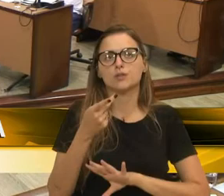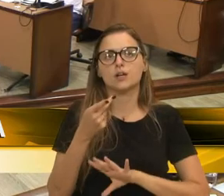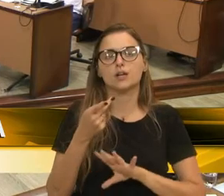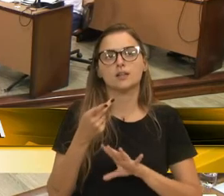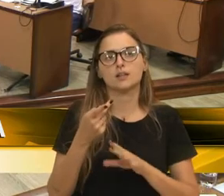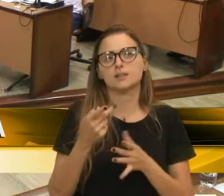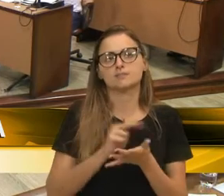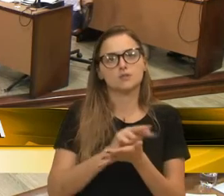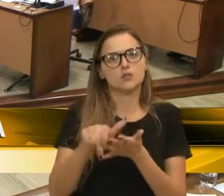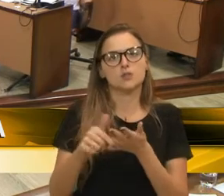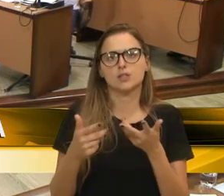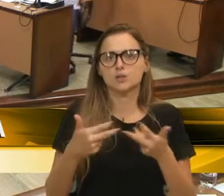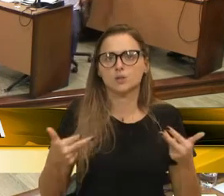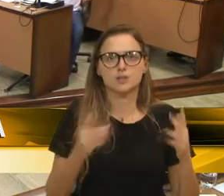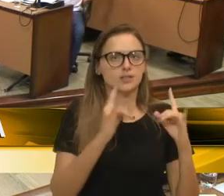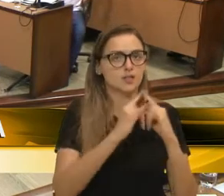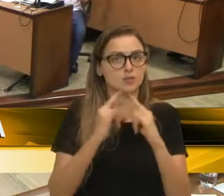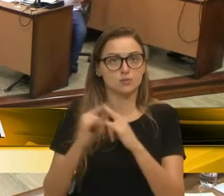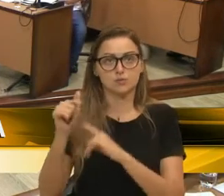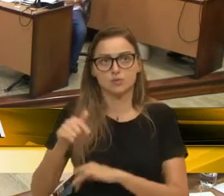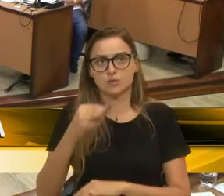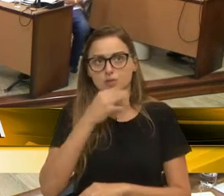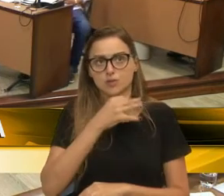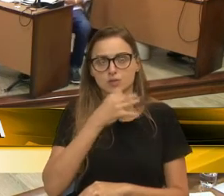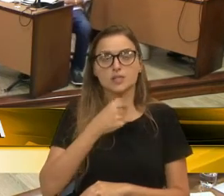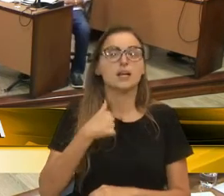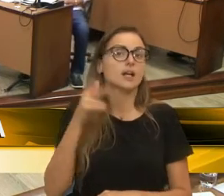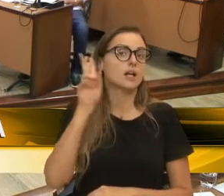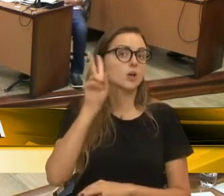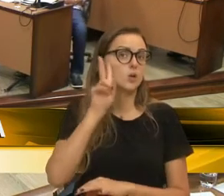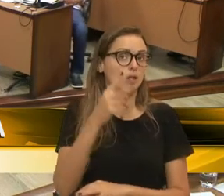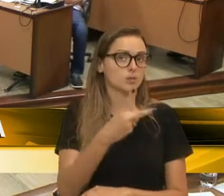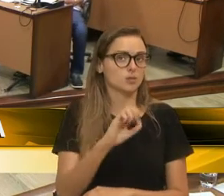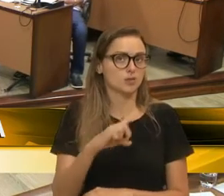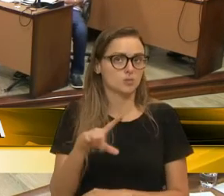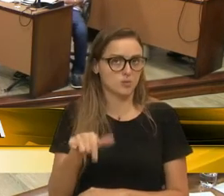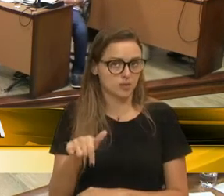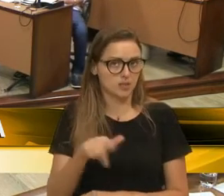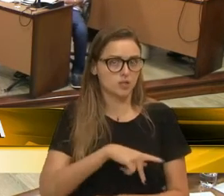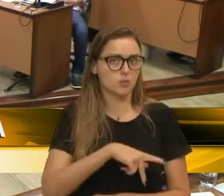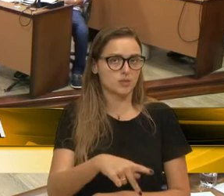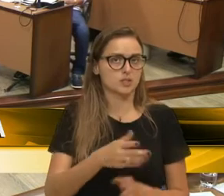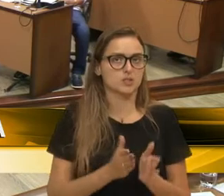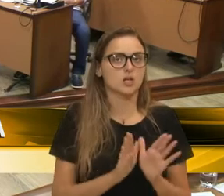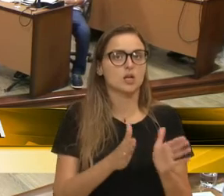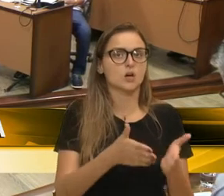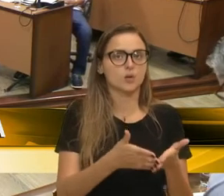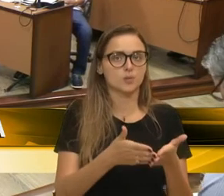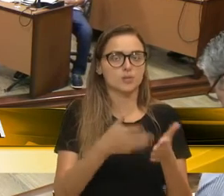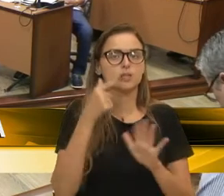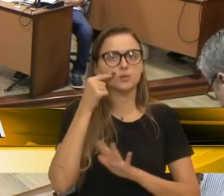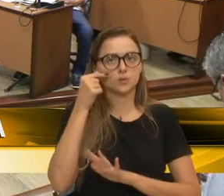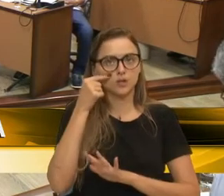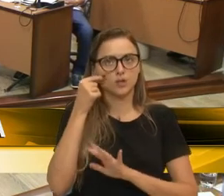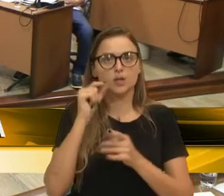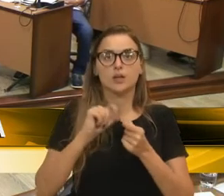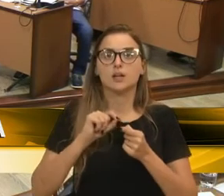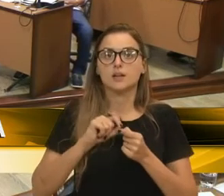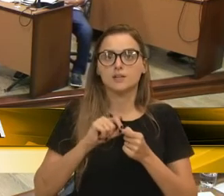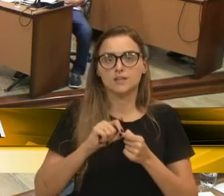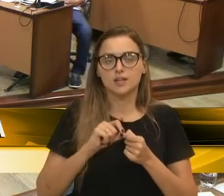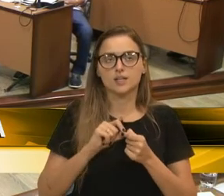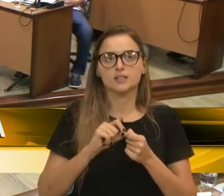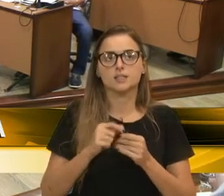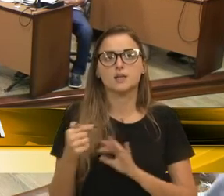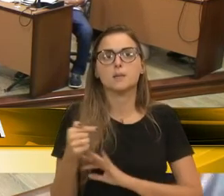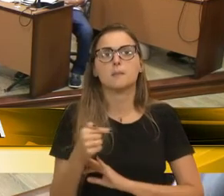momentos, em várias entidades de Caxias do Sul. E eu me lembro que em 2017 a comissão presidida pelo vereador Eloy Frisso fez todo um estudo das possíveis